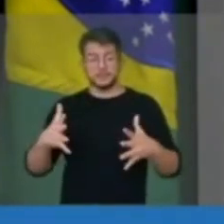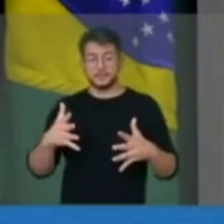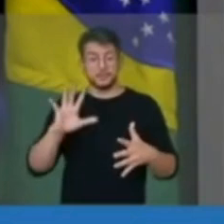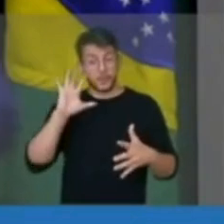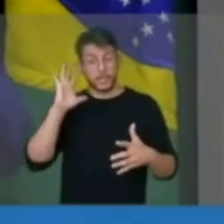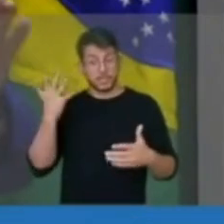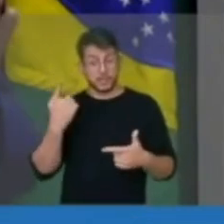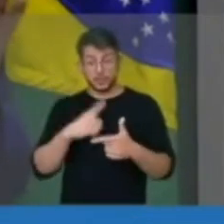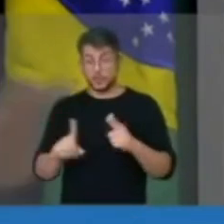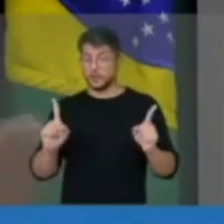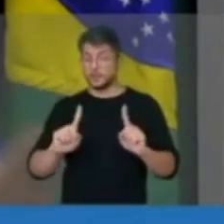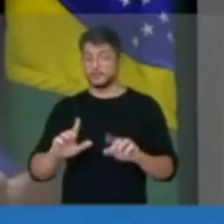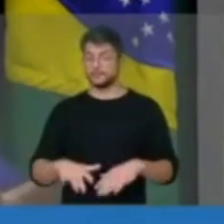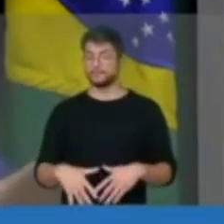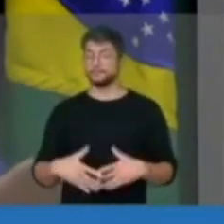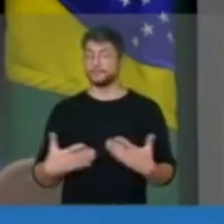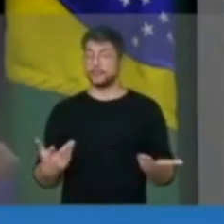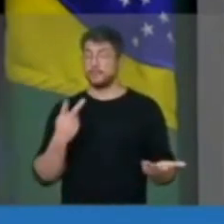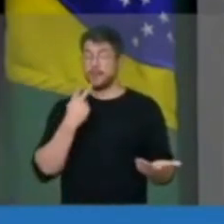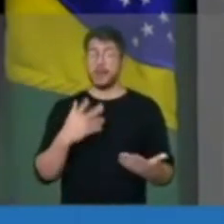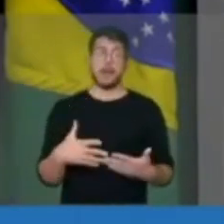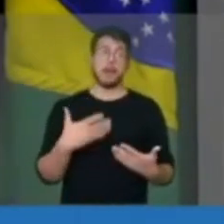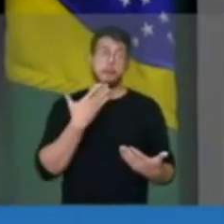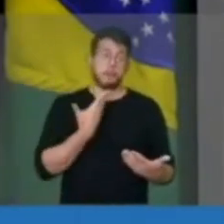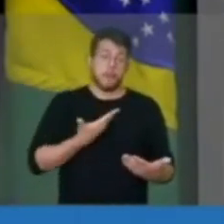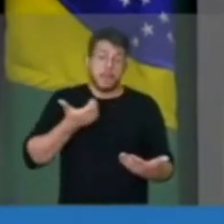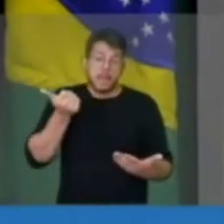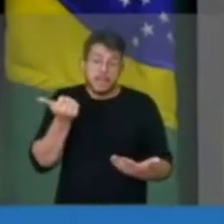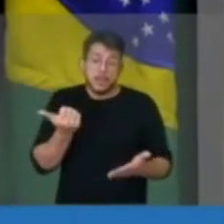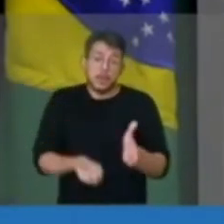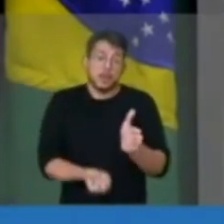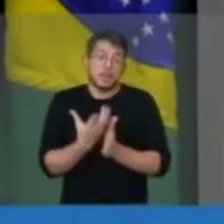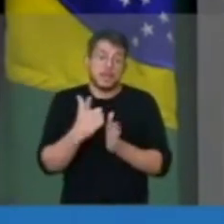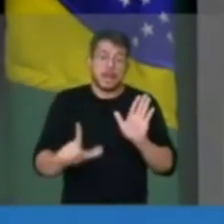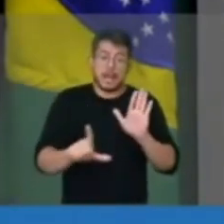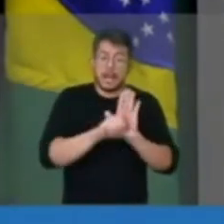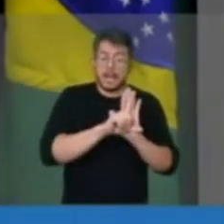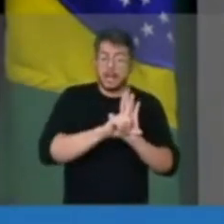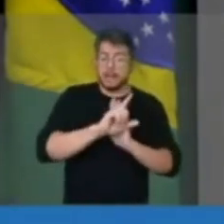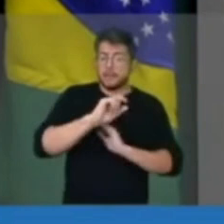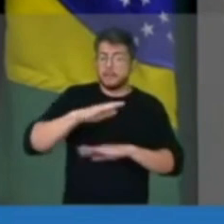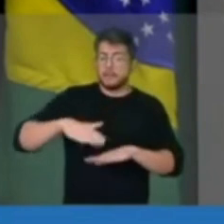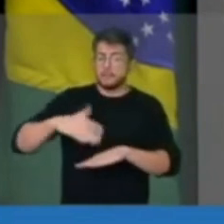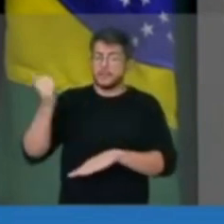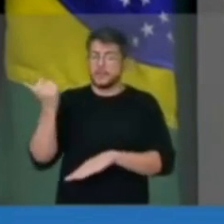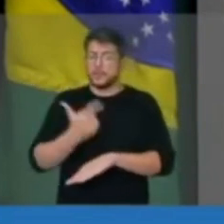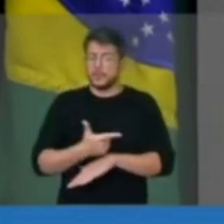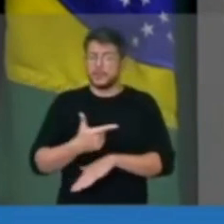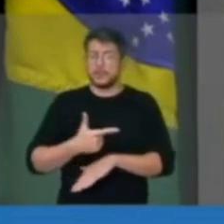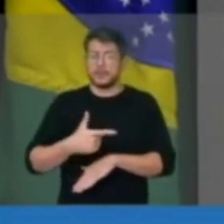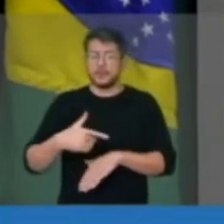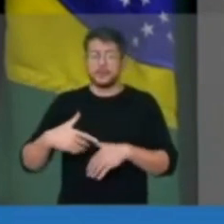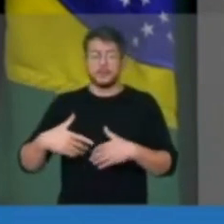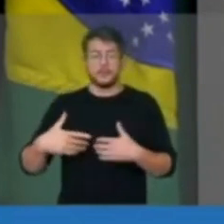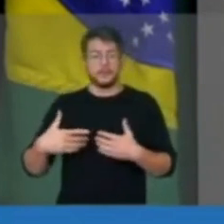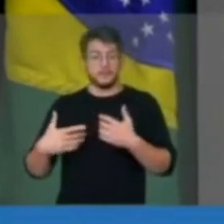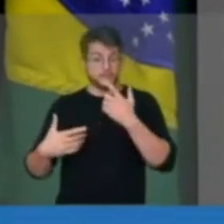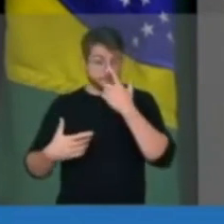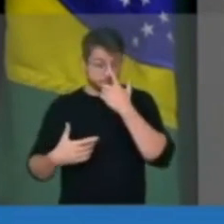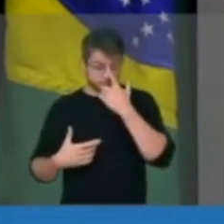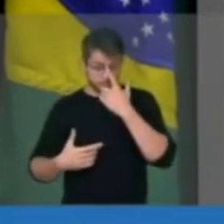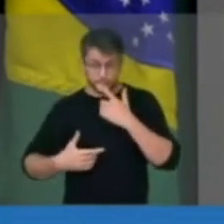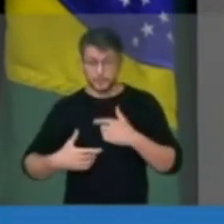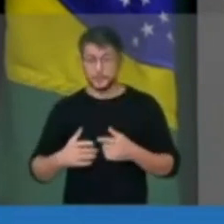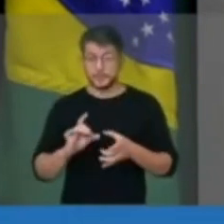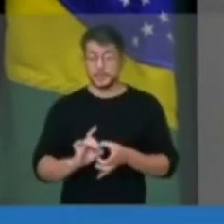falar, não, é melhor a gente legislar do que deixar para o Supremo. A Constituição manda a gente legislar há 40 anos. E a gente